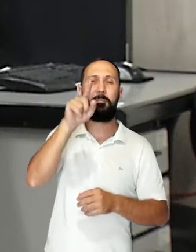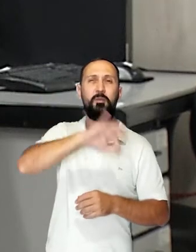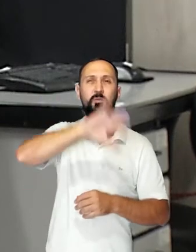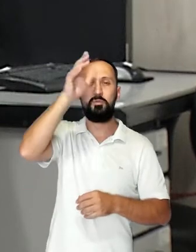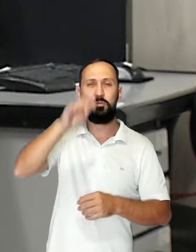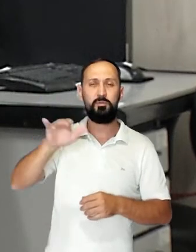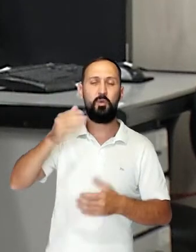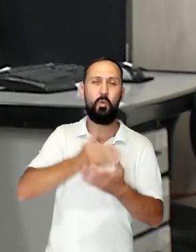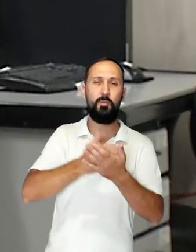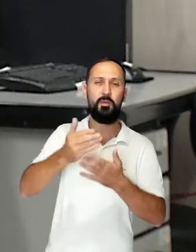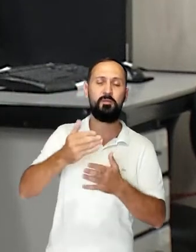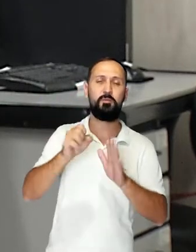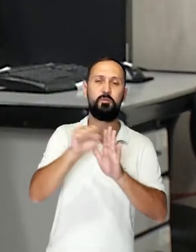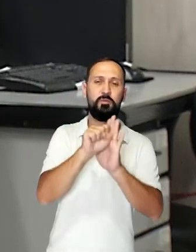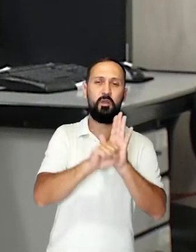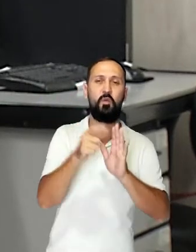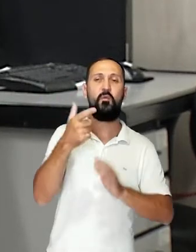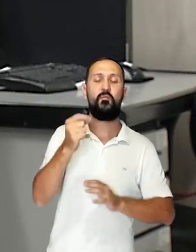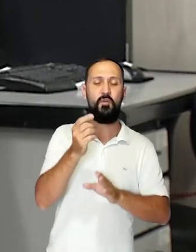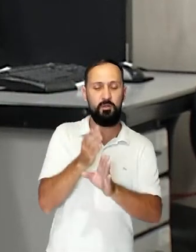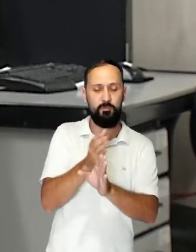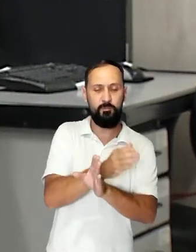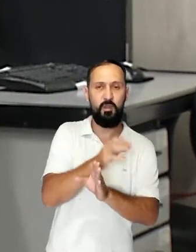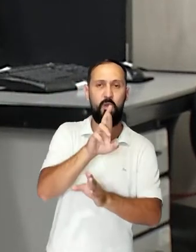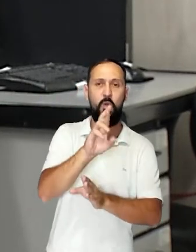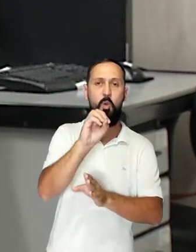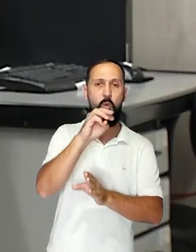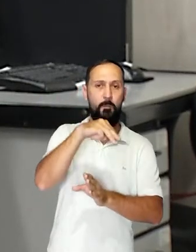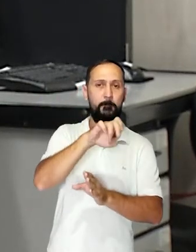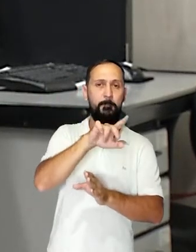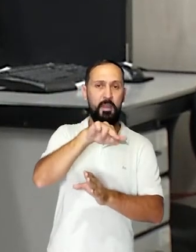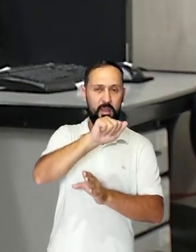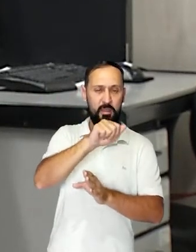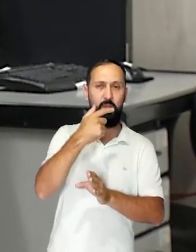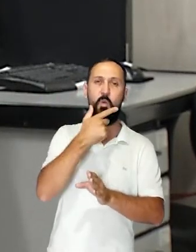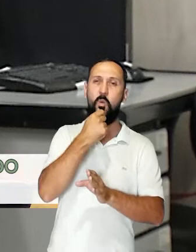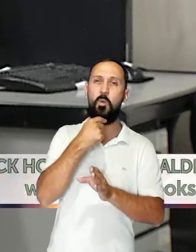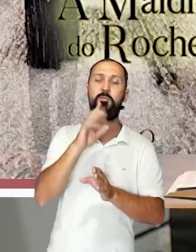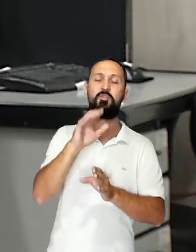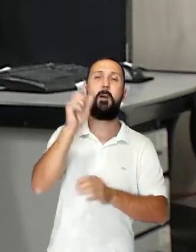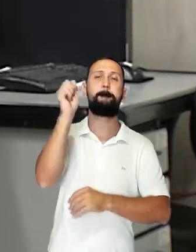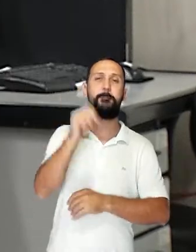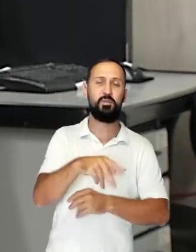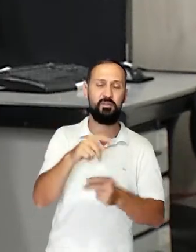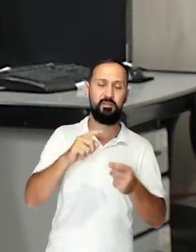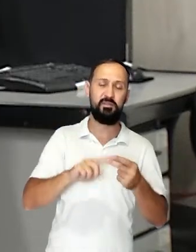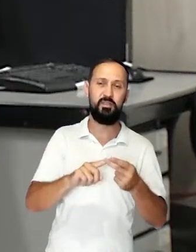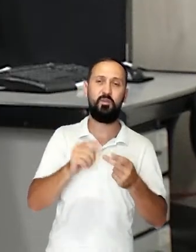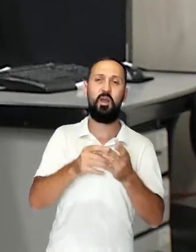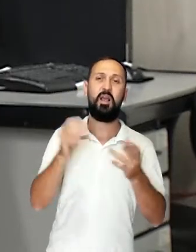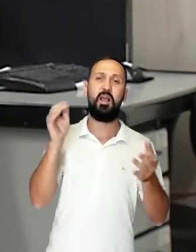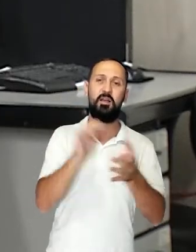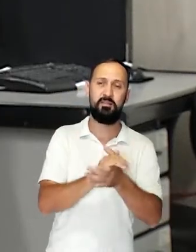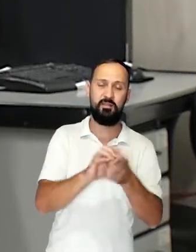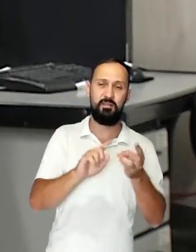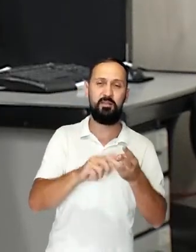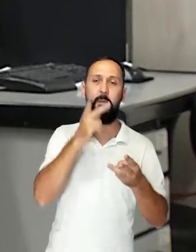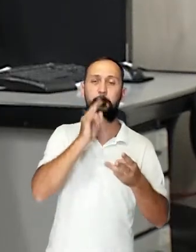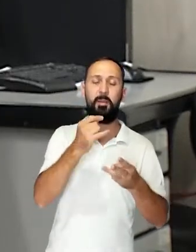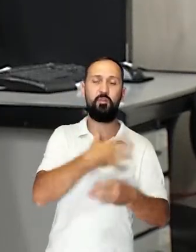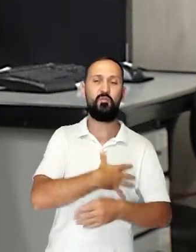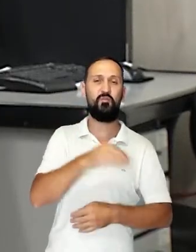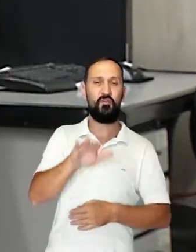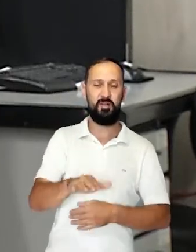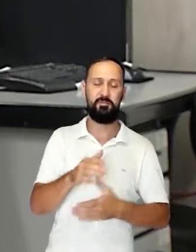se passa no início do século XX, na fronteira da Romênia, mostrando um Sherlock Holmes aposentado, casado